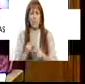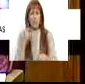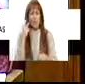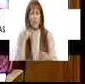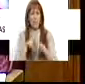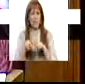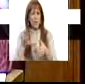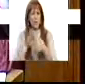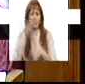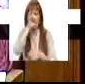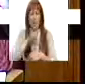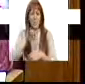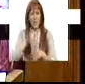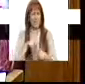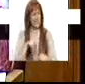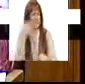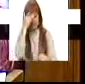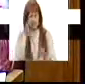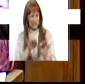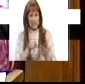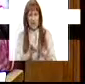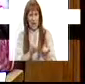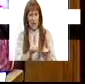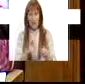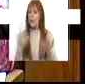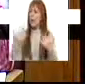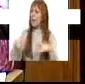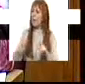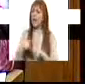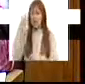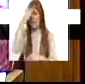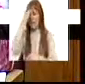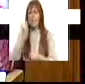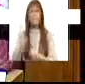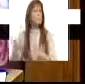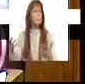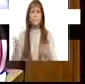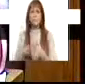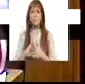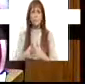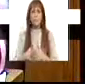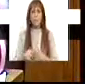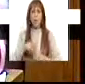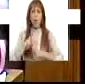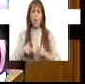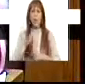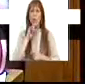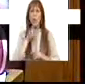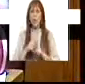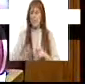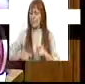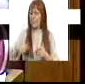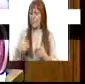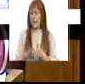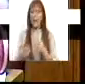a política ambiental nesta perspectiva, mas sim numa perspectiva daquilo que pode